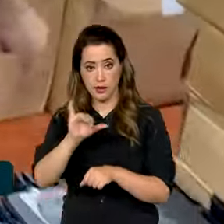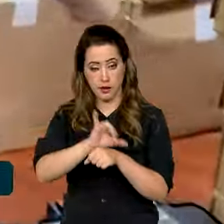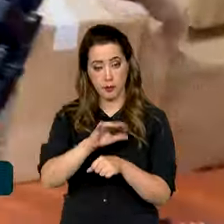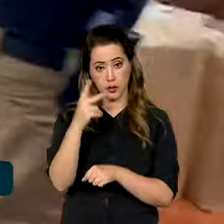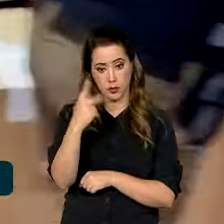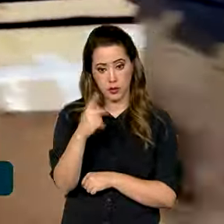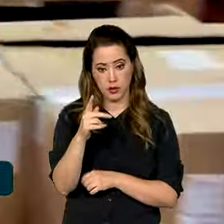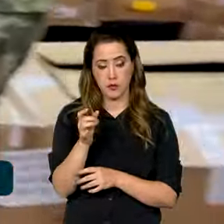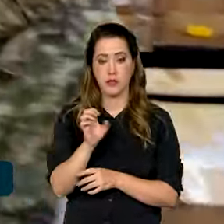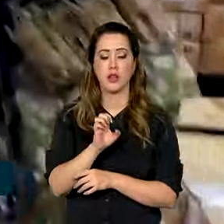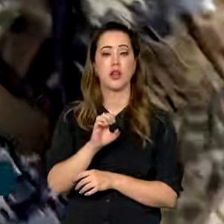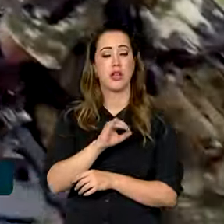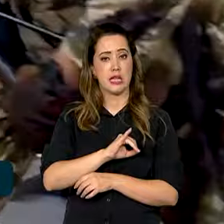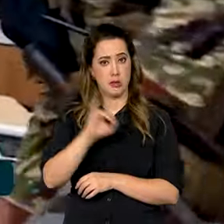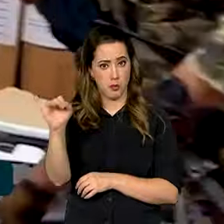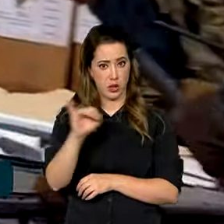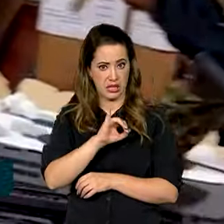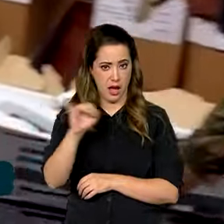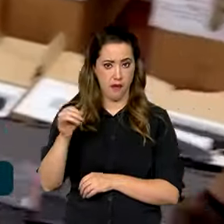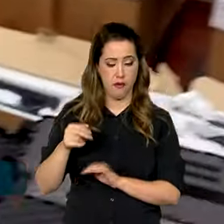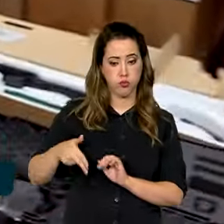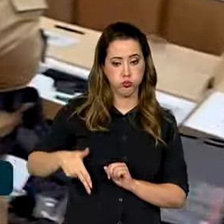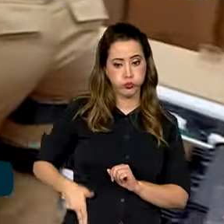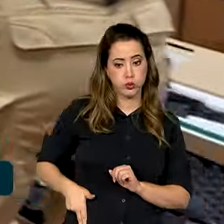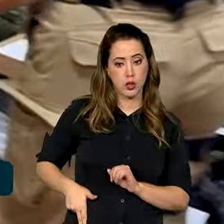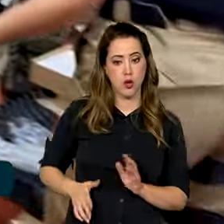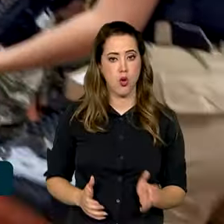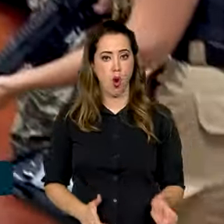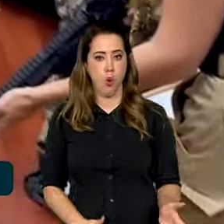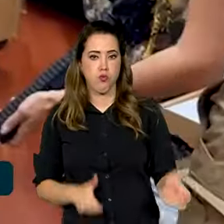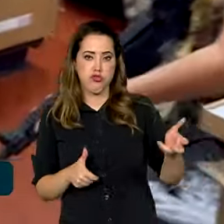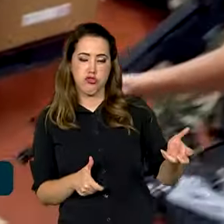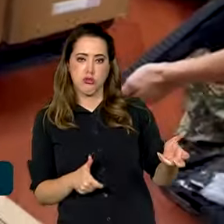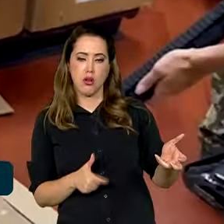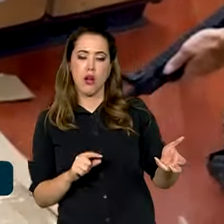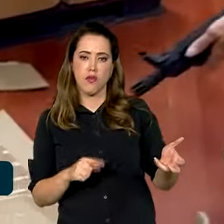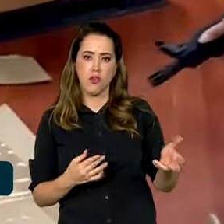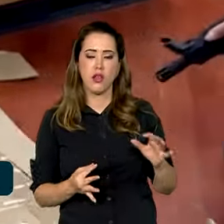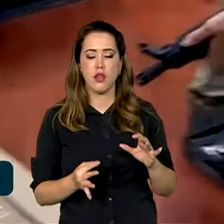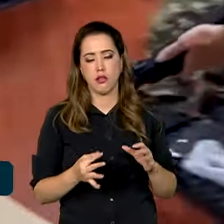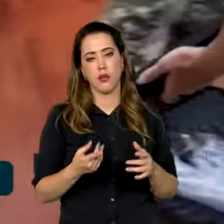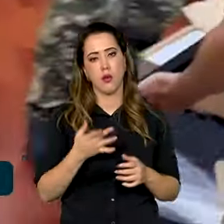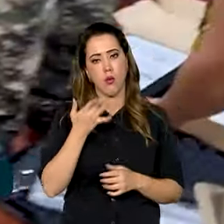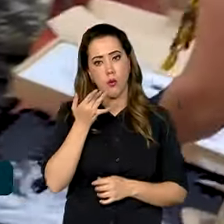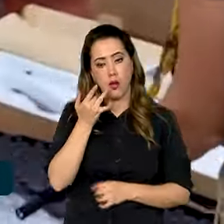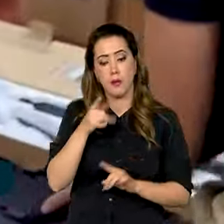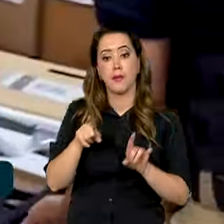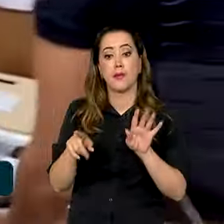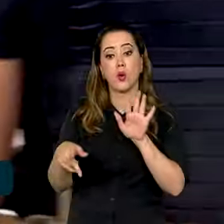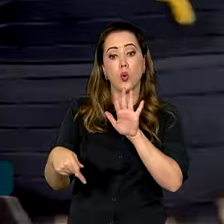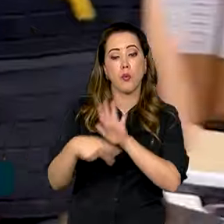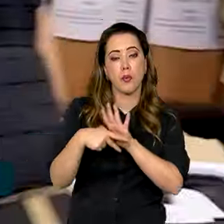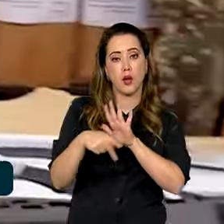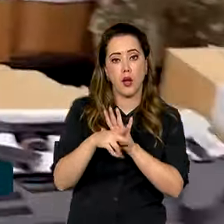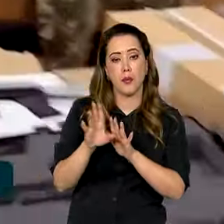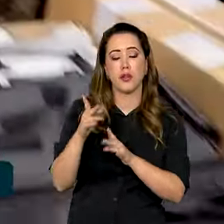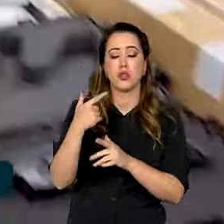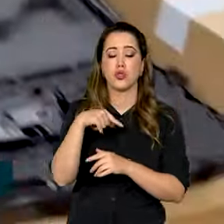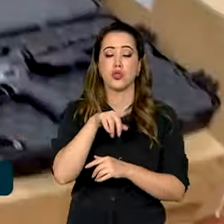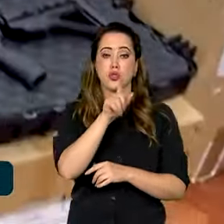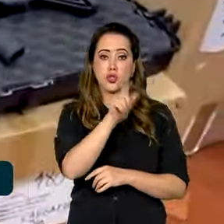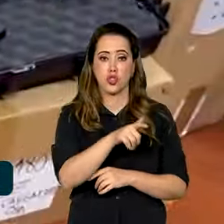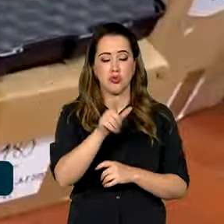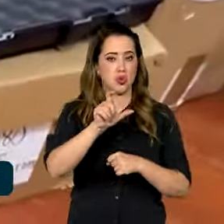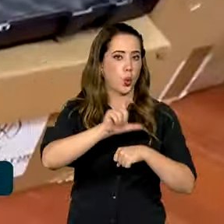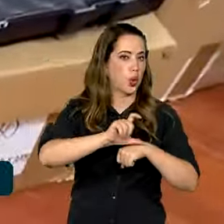importava milhares de pistolas fuzis e munições de fabricantes europeus localizados na Croácia